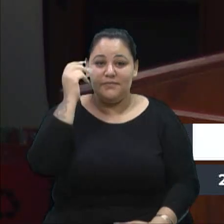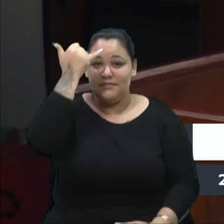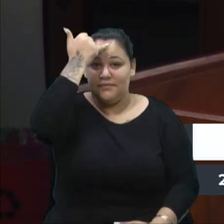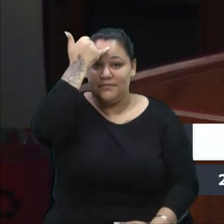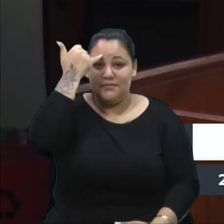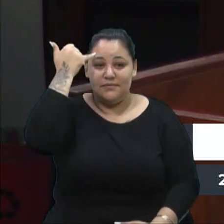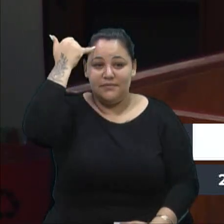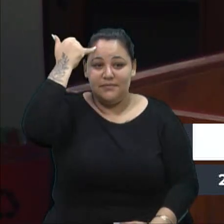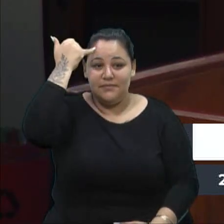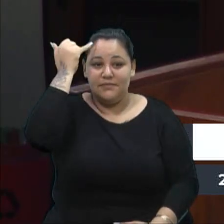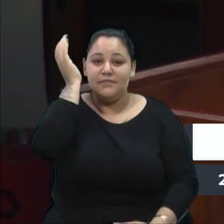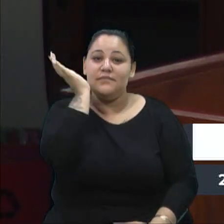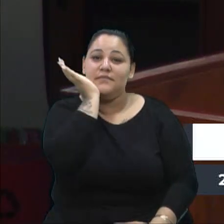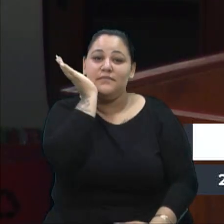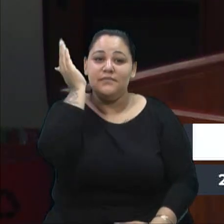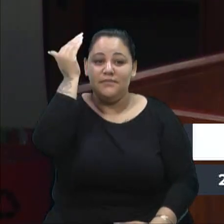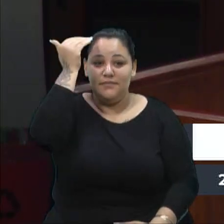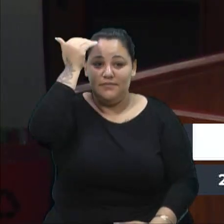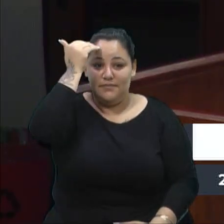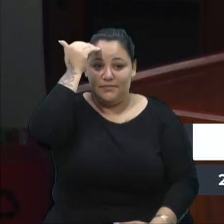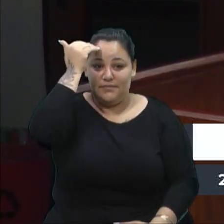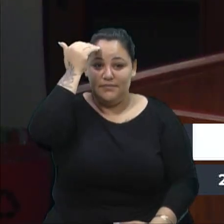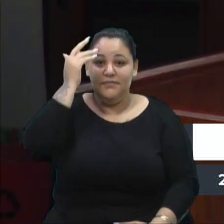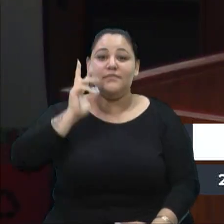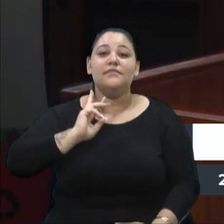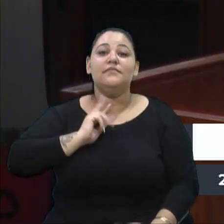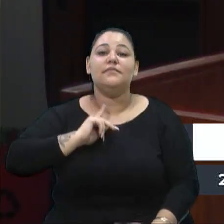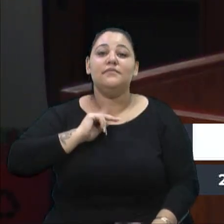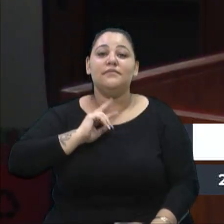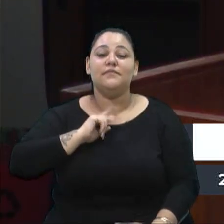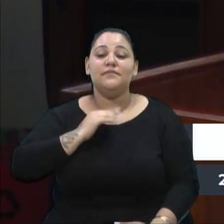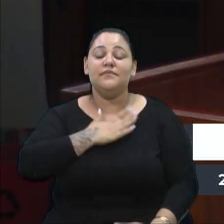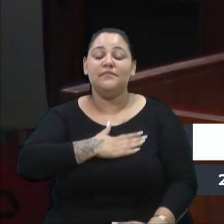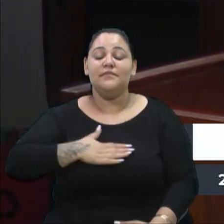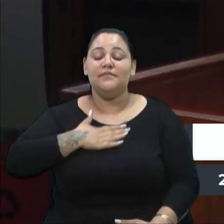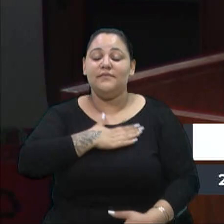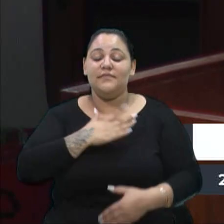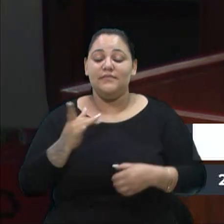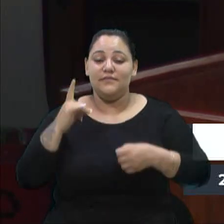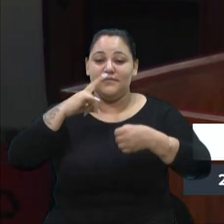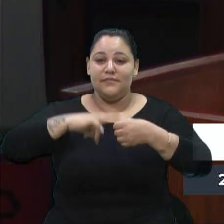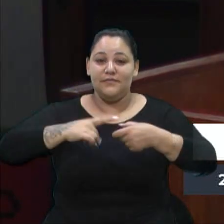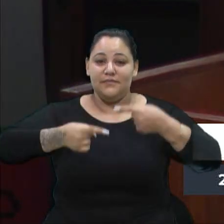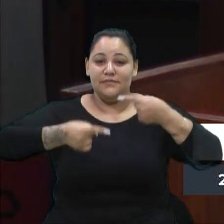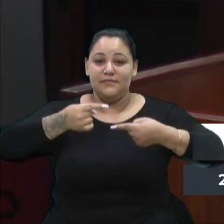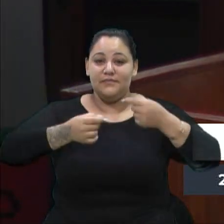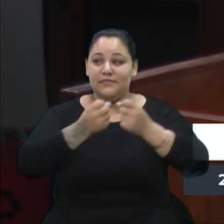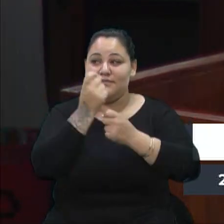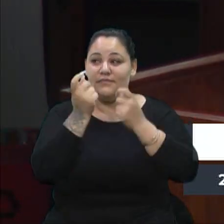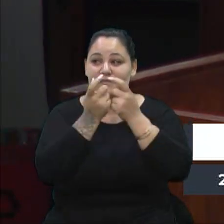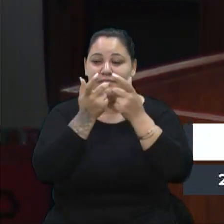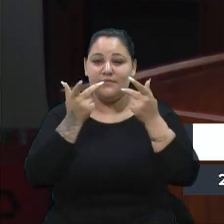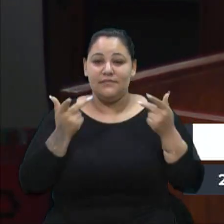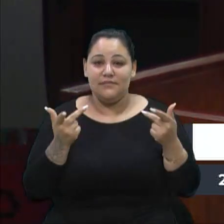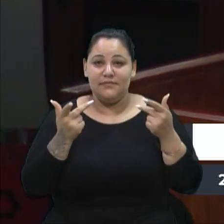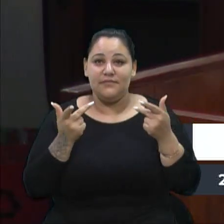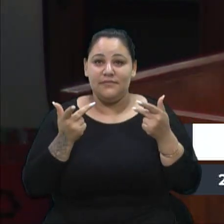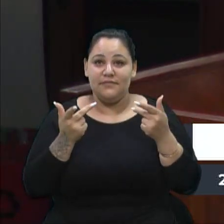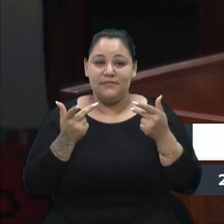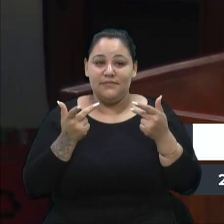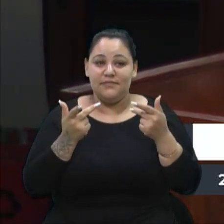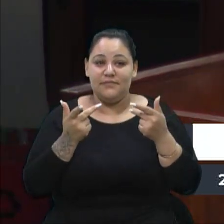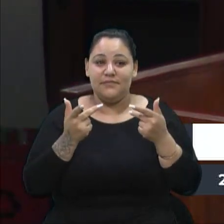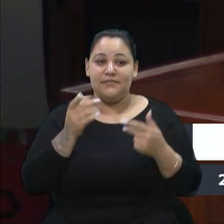Renato. Então é um prazer sempre voltar aqui para debater algumas questões. E independentemente, Cadore, ex-companheiro